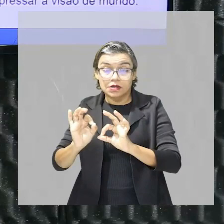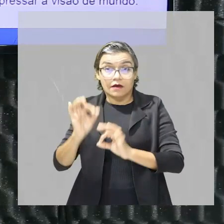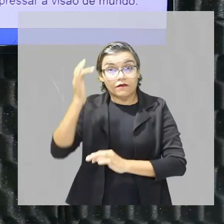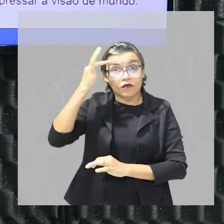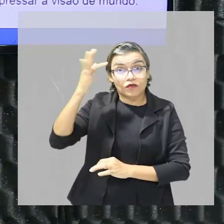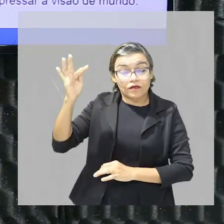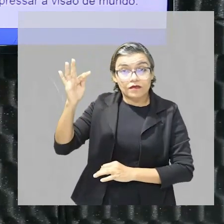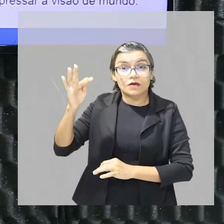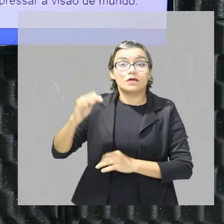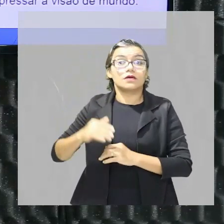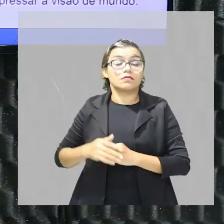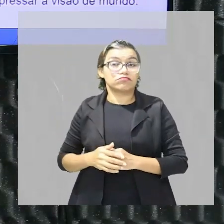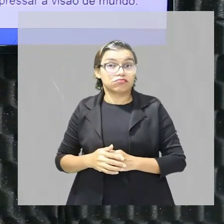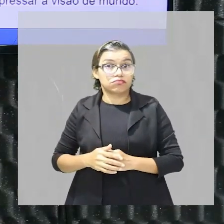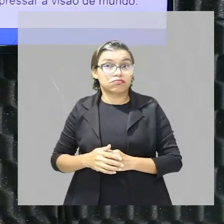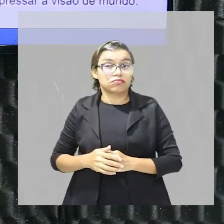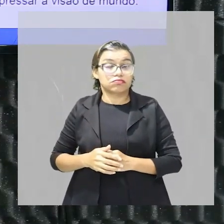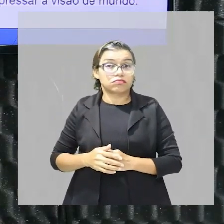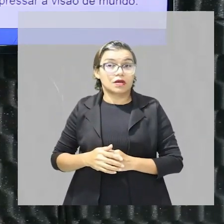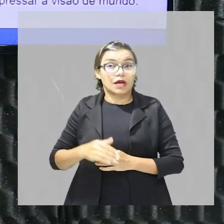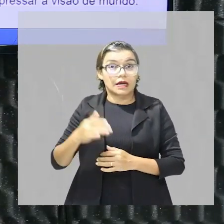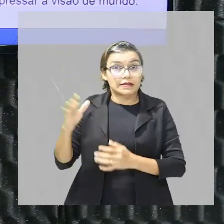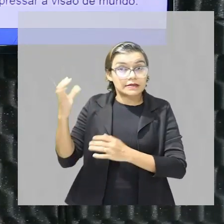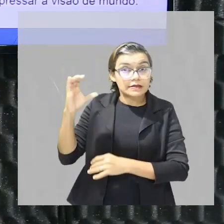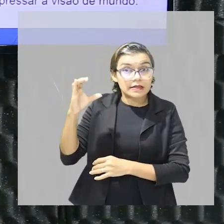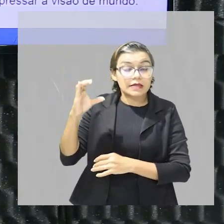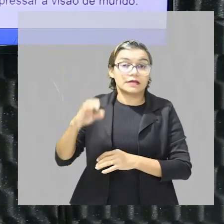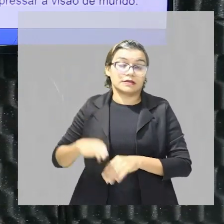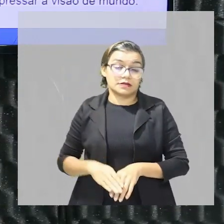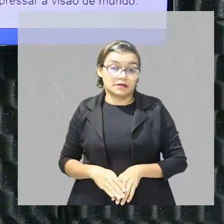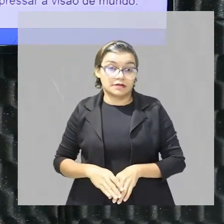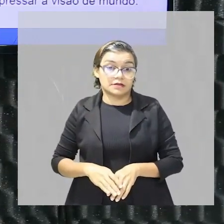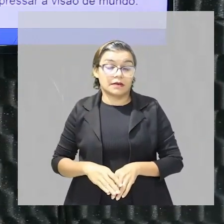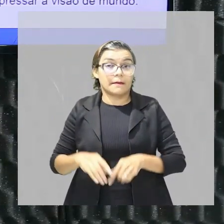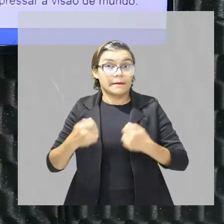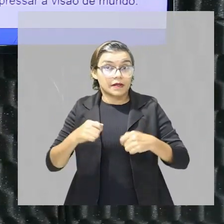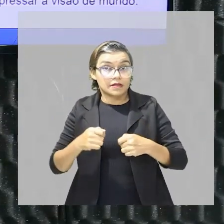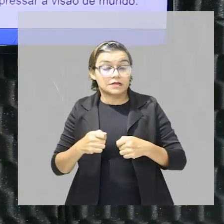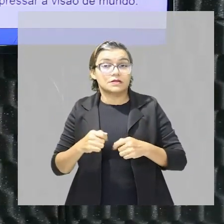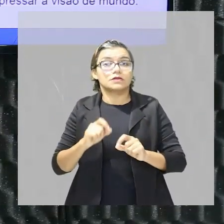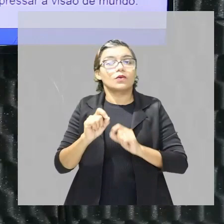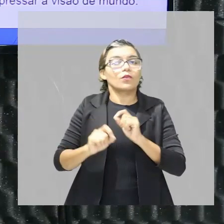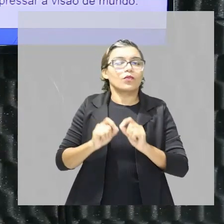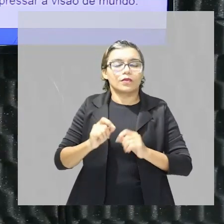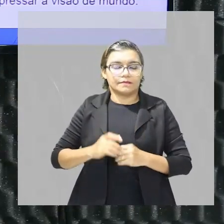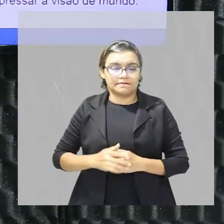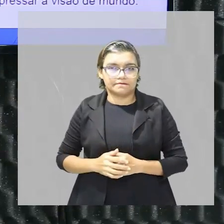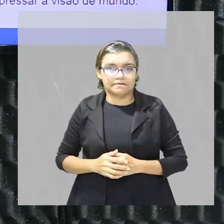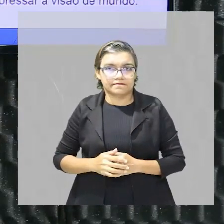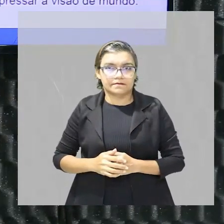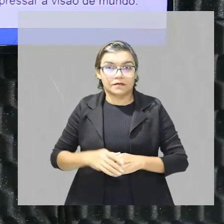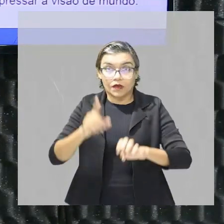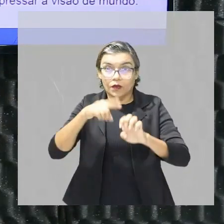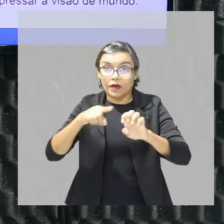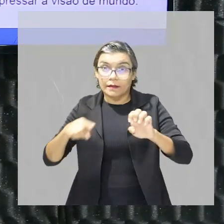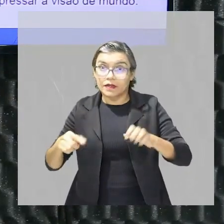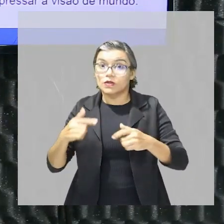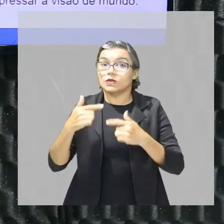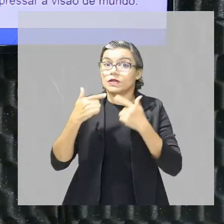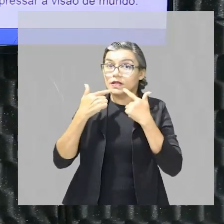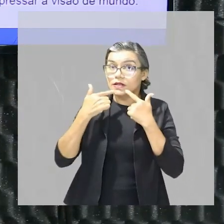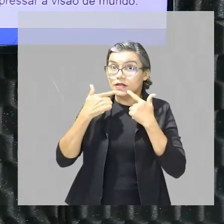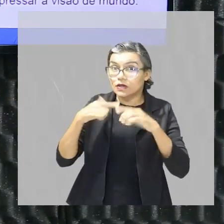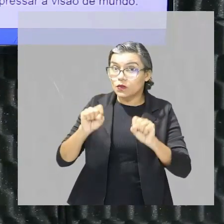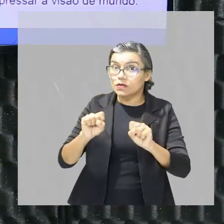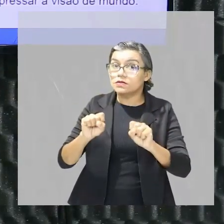têm elas eles têm elementos em comum mas eles são propagados através principalmente de que o elemento linguístico da